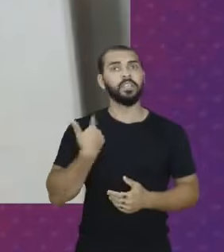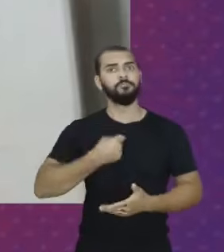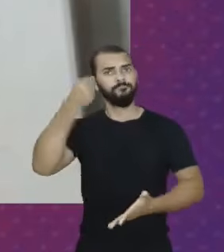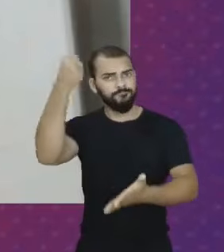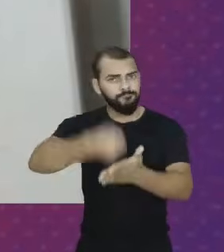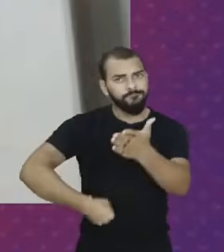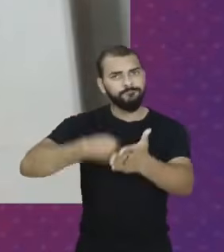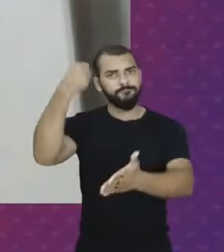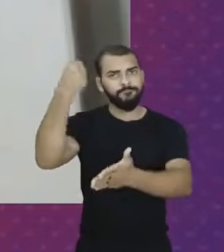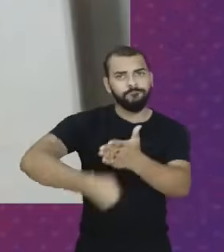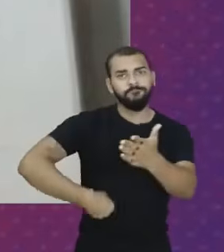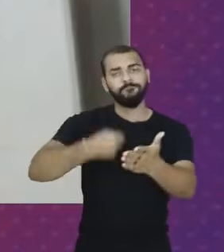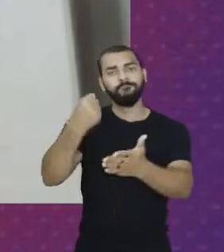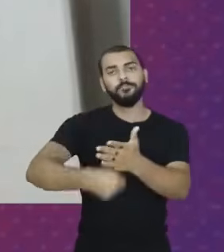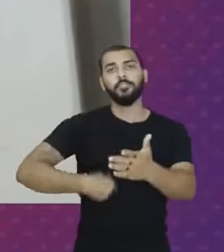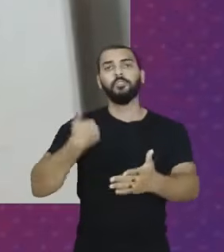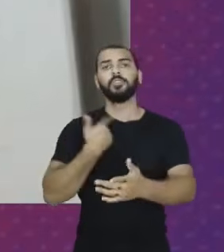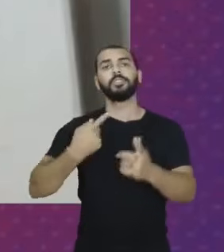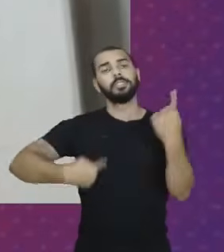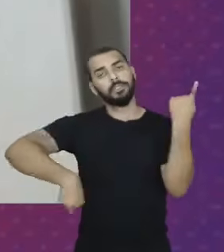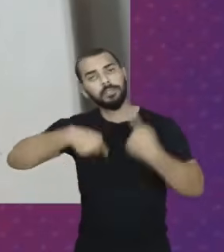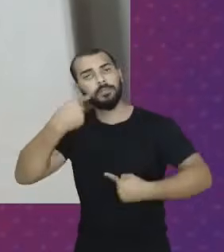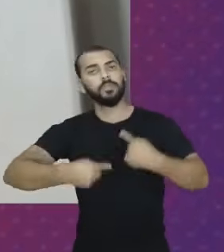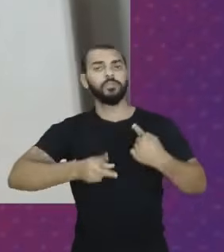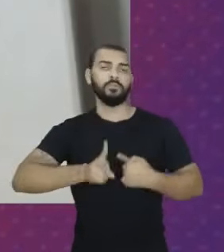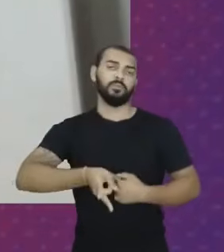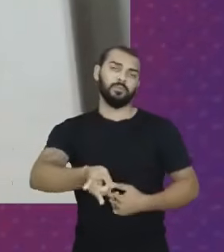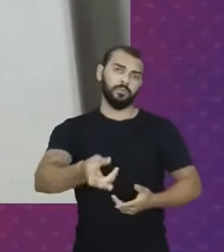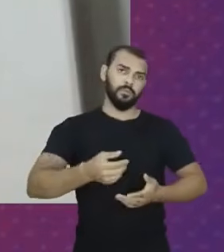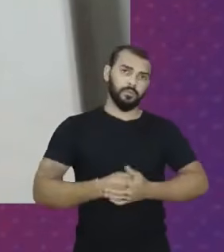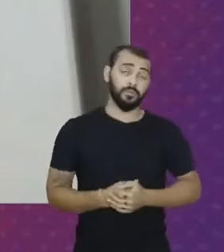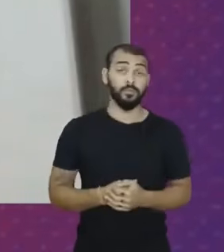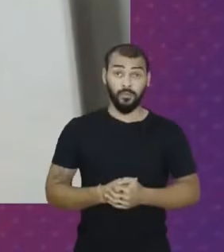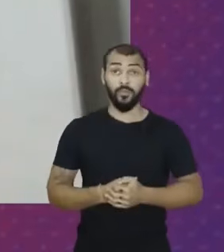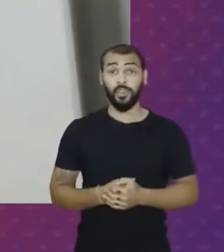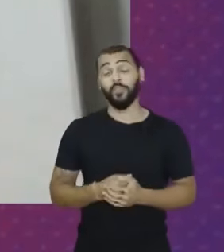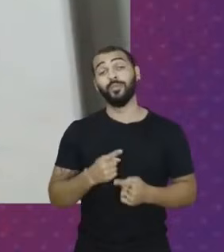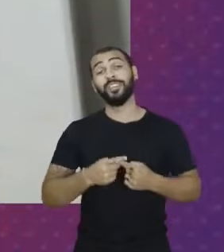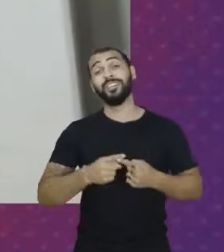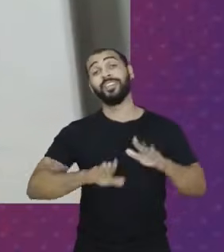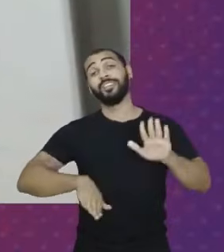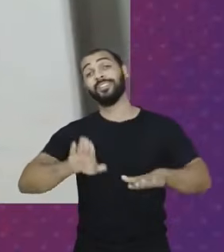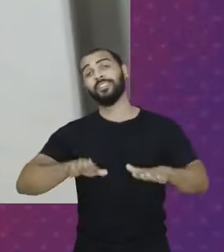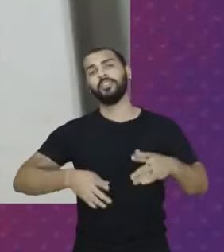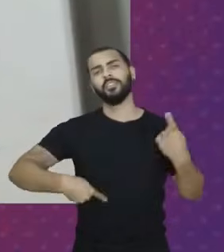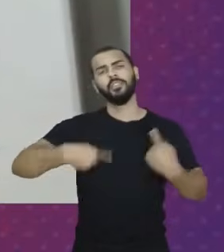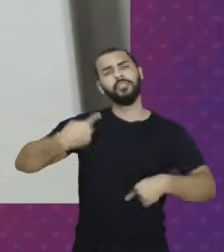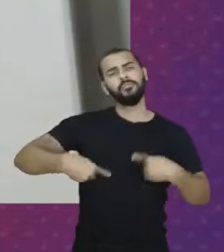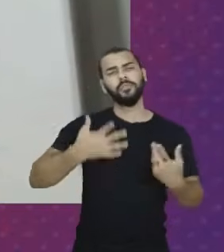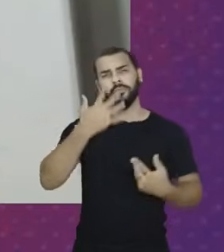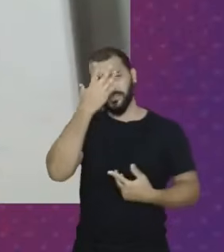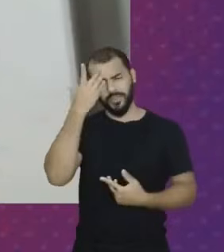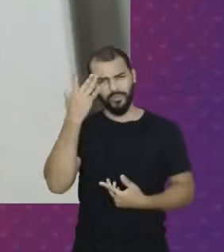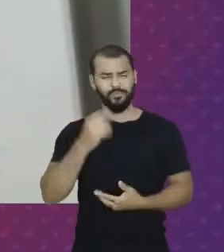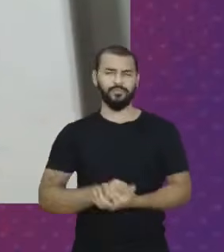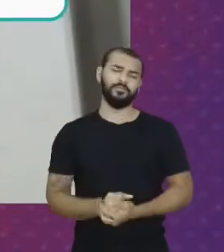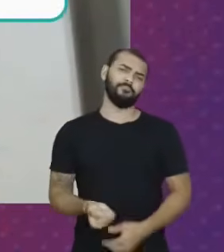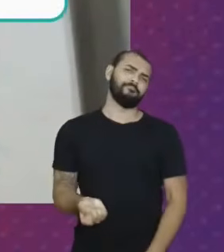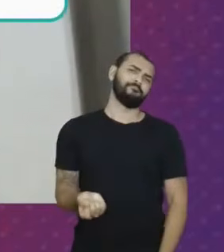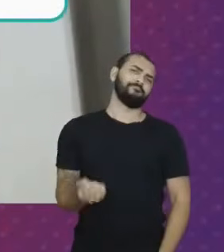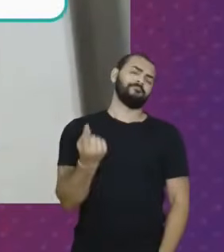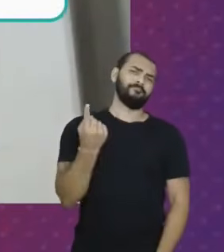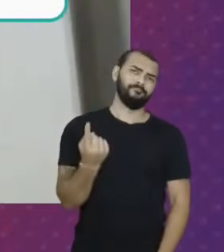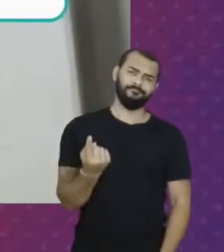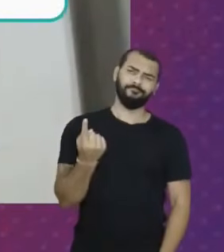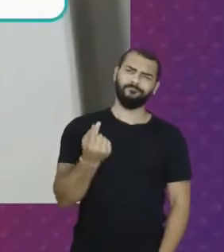nós vamos levantar esse debate. Nem sempre, nesse debate, primeiro que causa estranheza, né? As pessoas não esperam que uma mulher